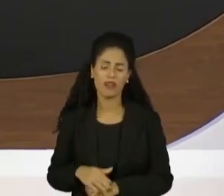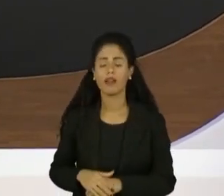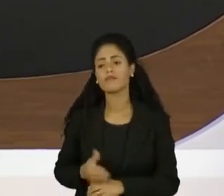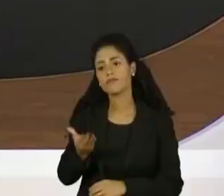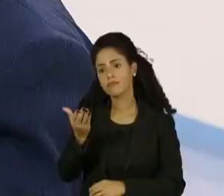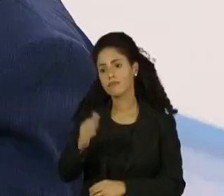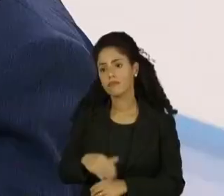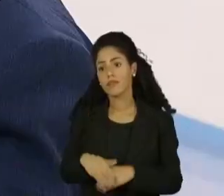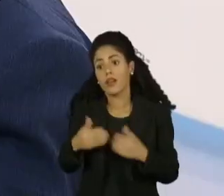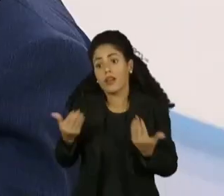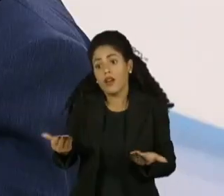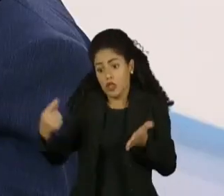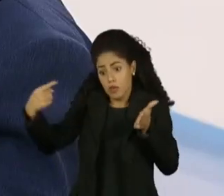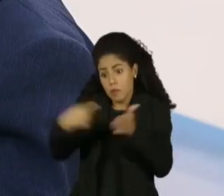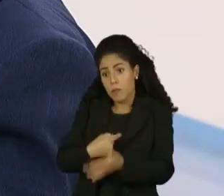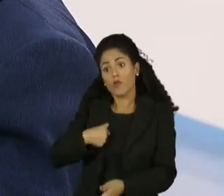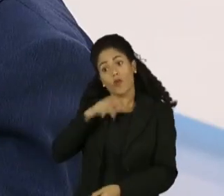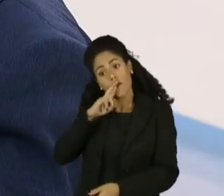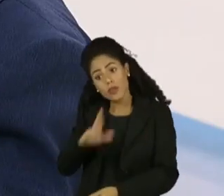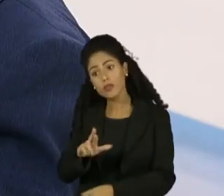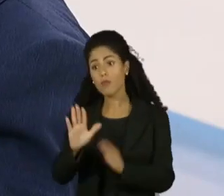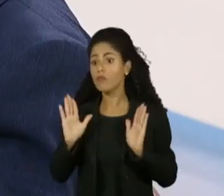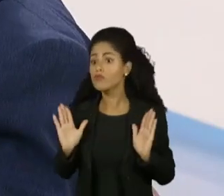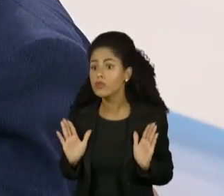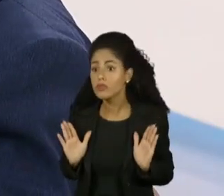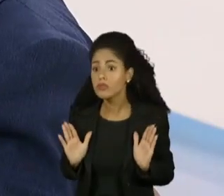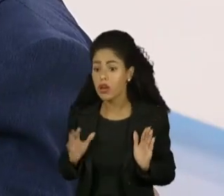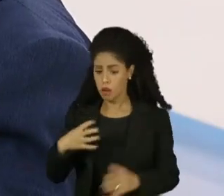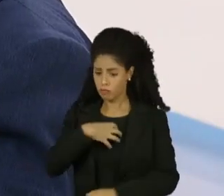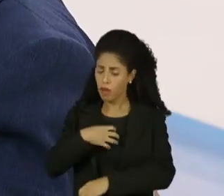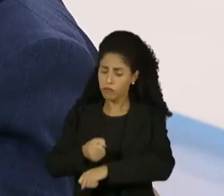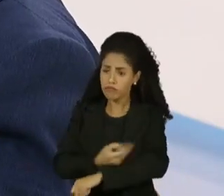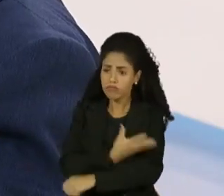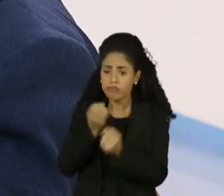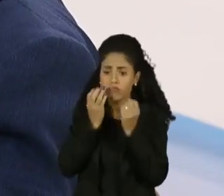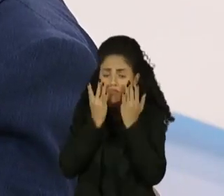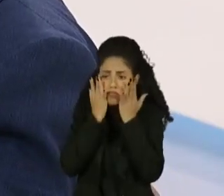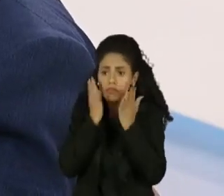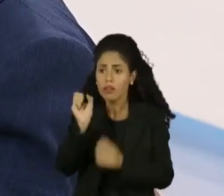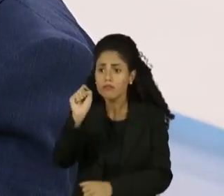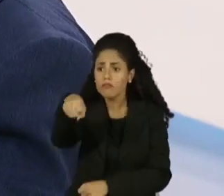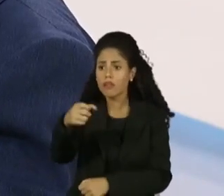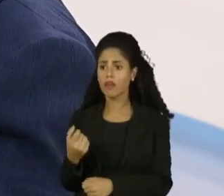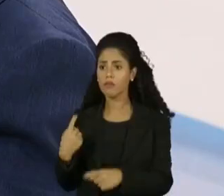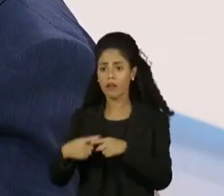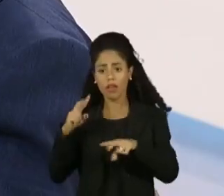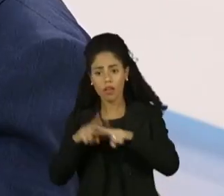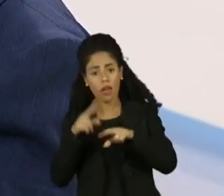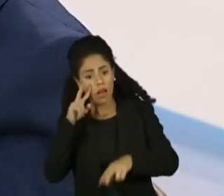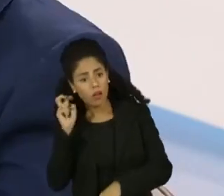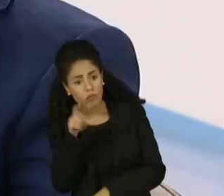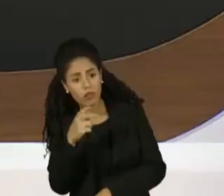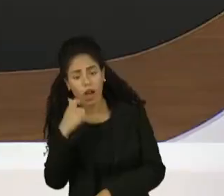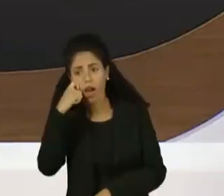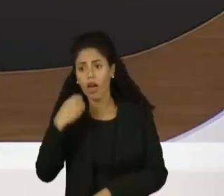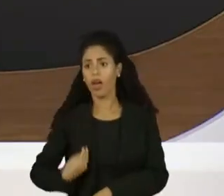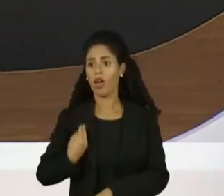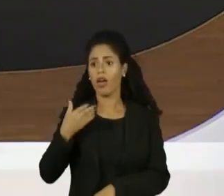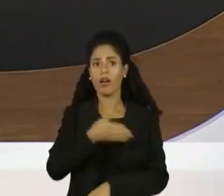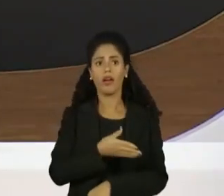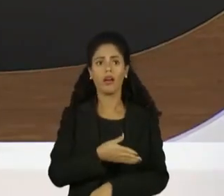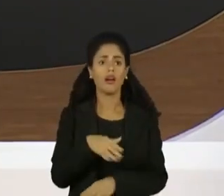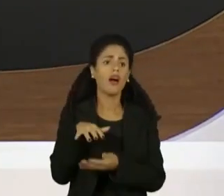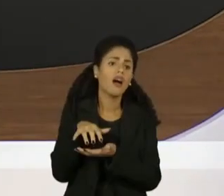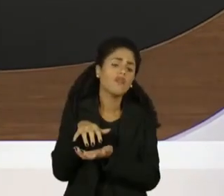Não, mas Vera, mas me foi feita uma pergunta, eu estou dando uma resposta dentro do meu sentimento. Eu me emocionei com um processo que eu tive a oportunidade de testemunhar. Mas o senhor está dizendo que